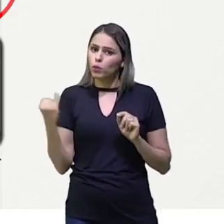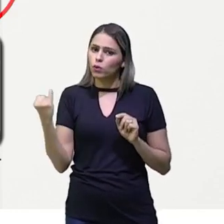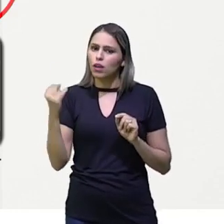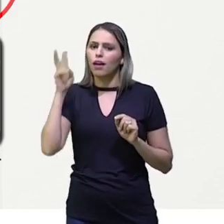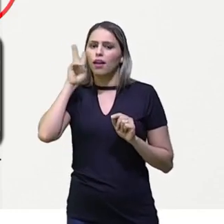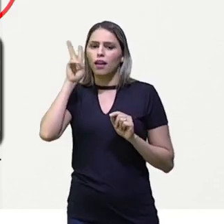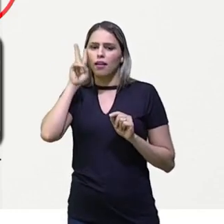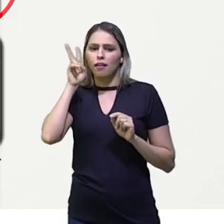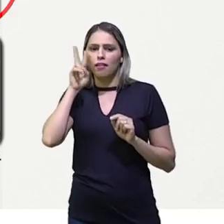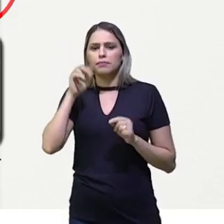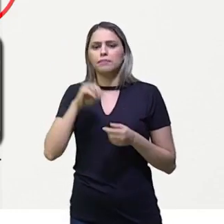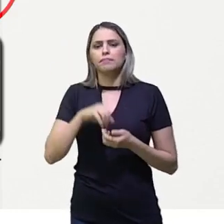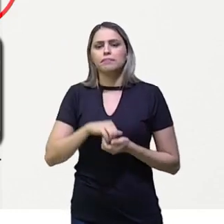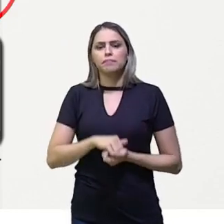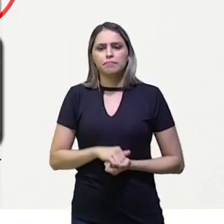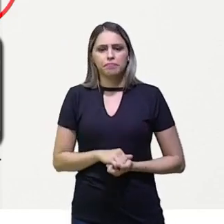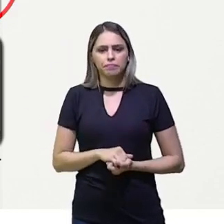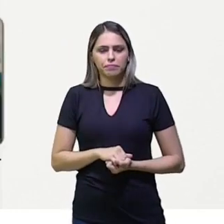convencionais.